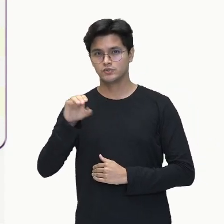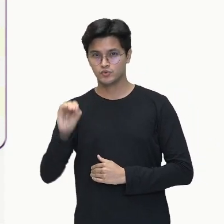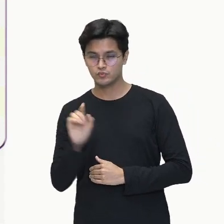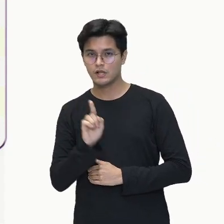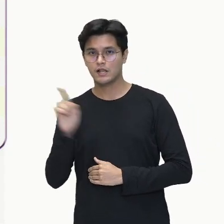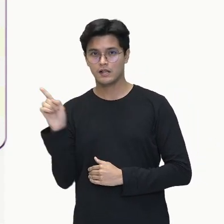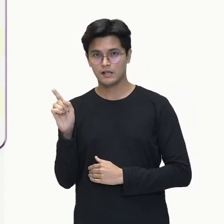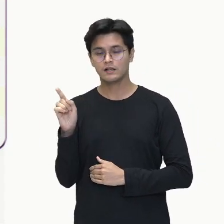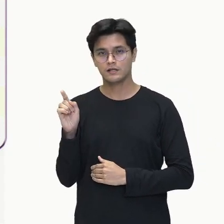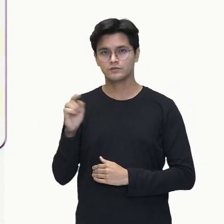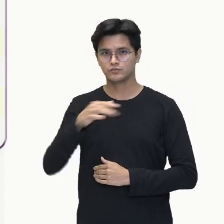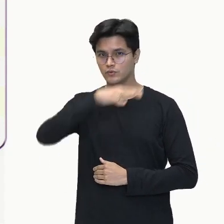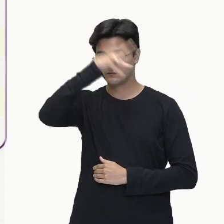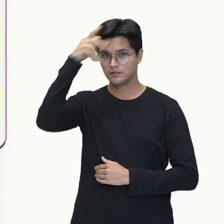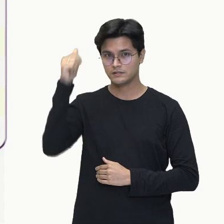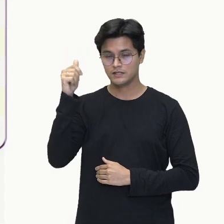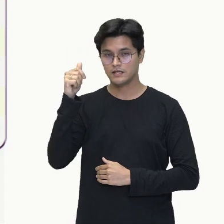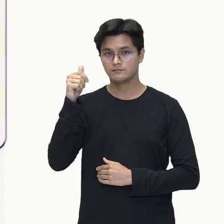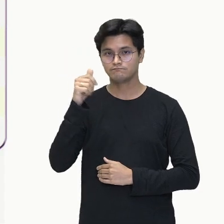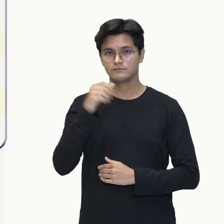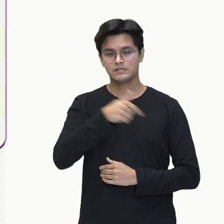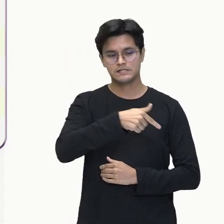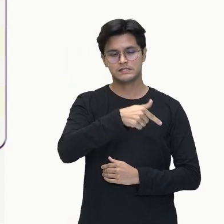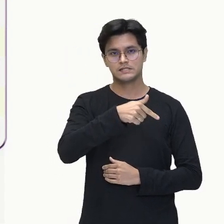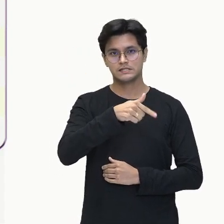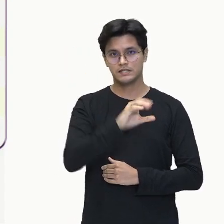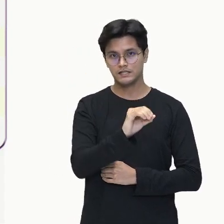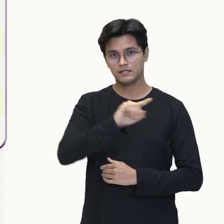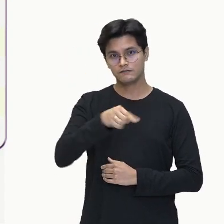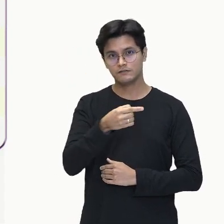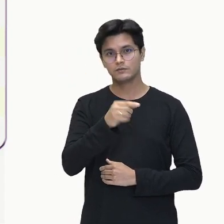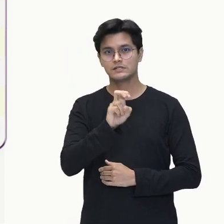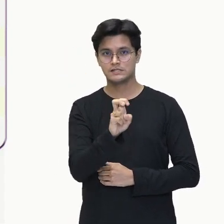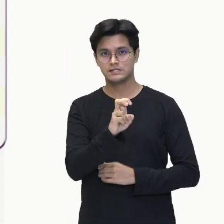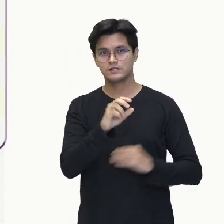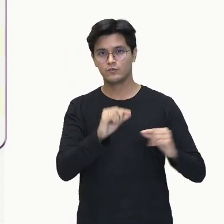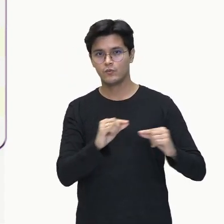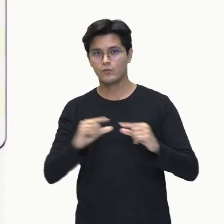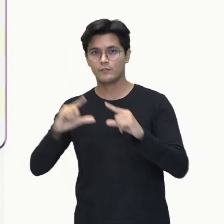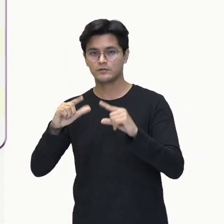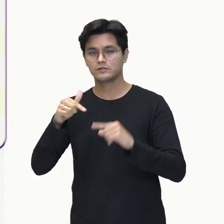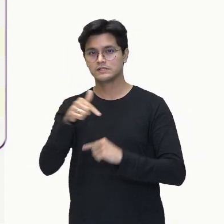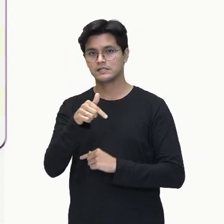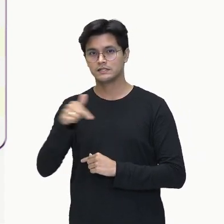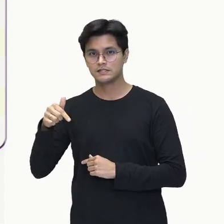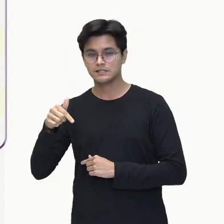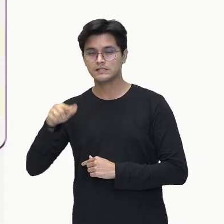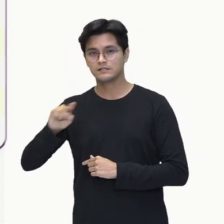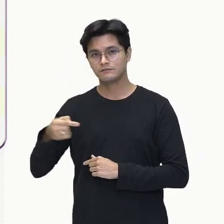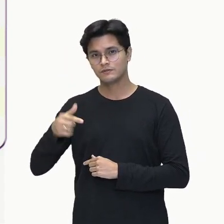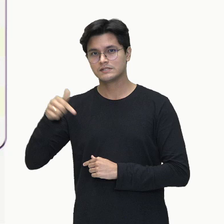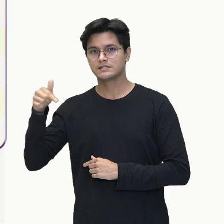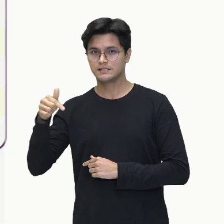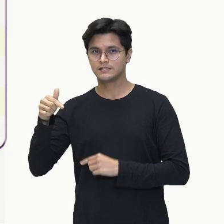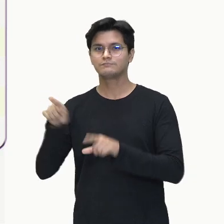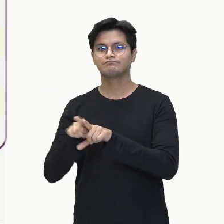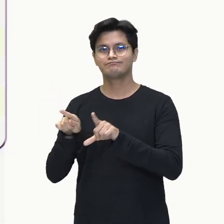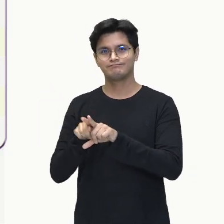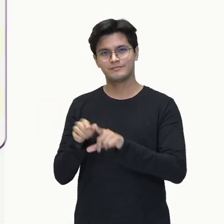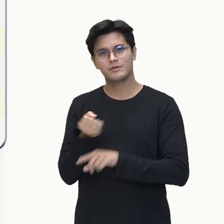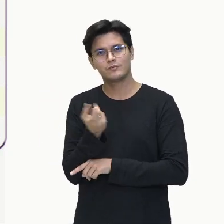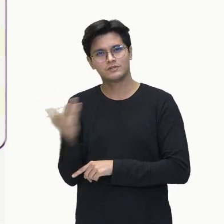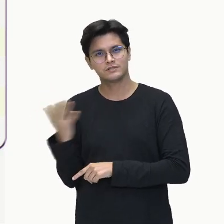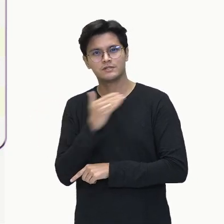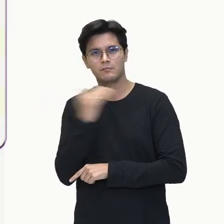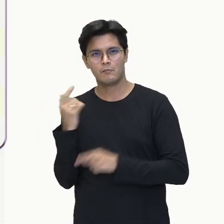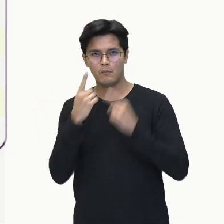aí 70,5 para 77,7, o que teve também acréscimo, isso